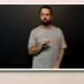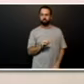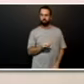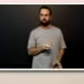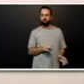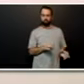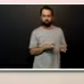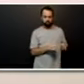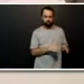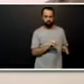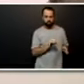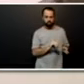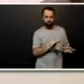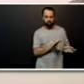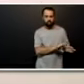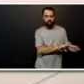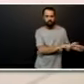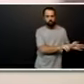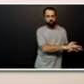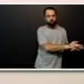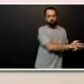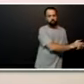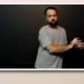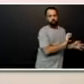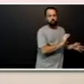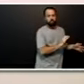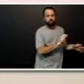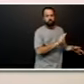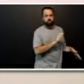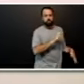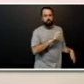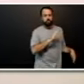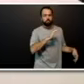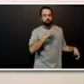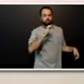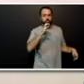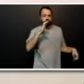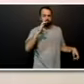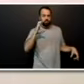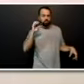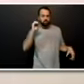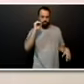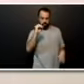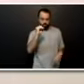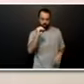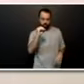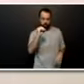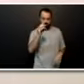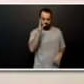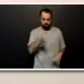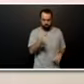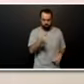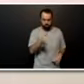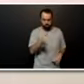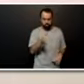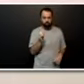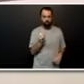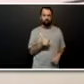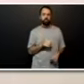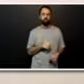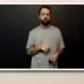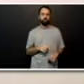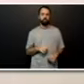vai aumentando. Meu zero como ponto de